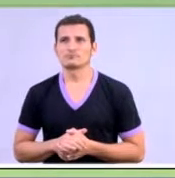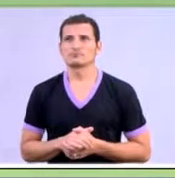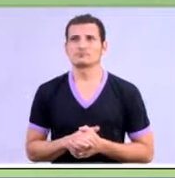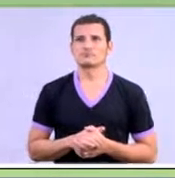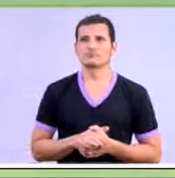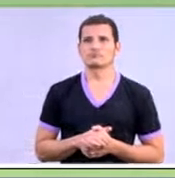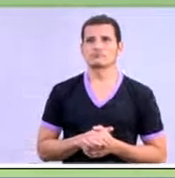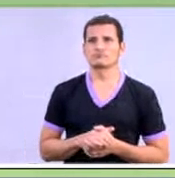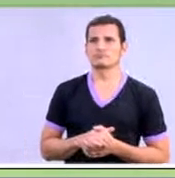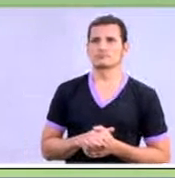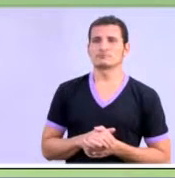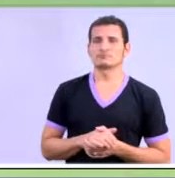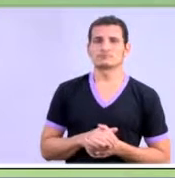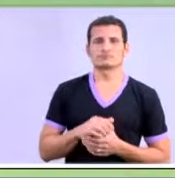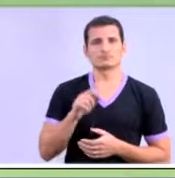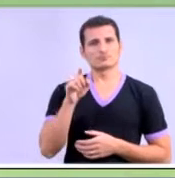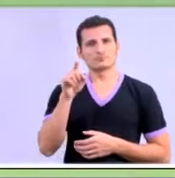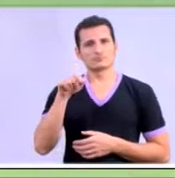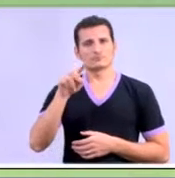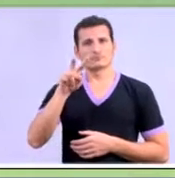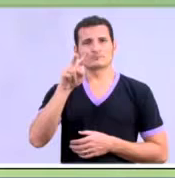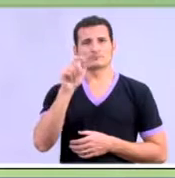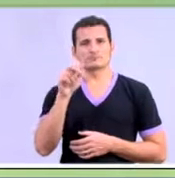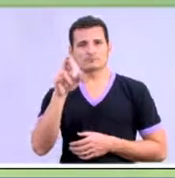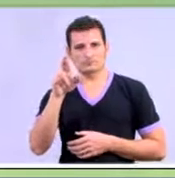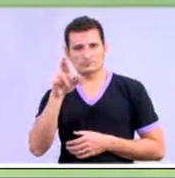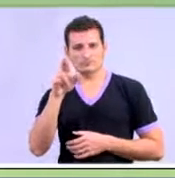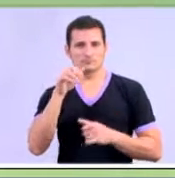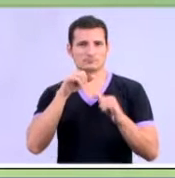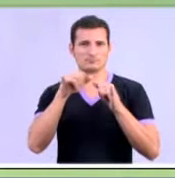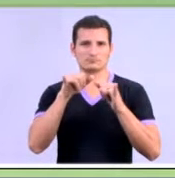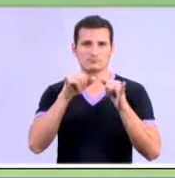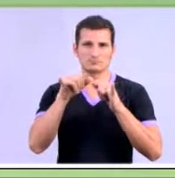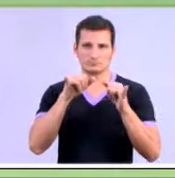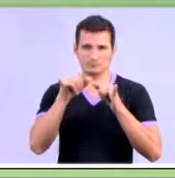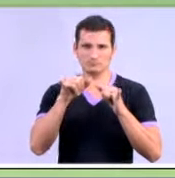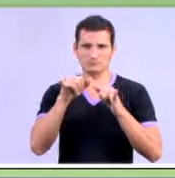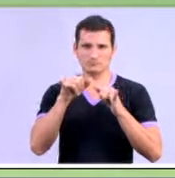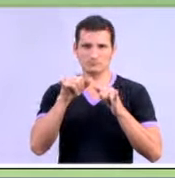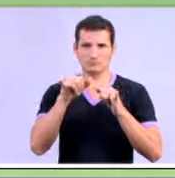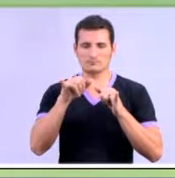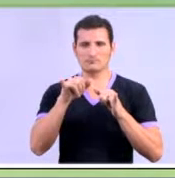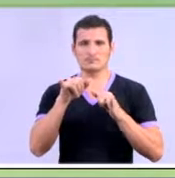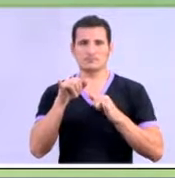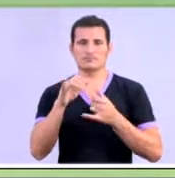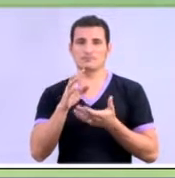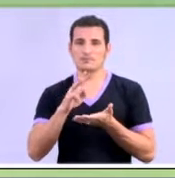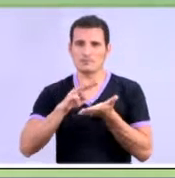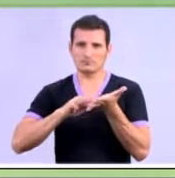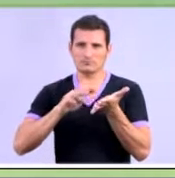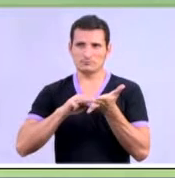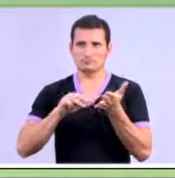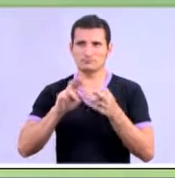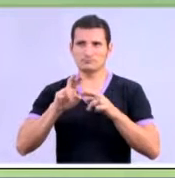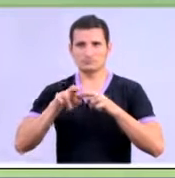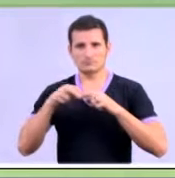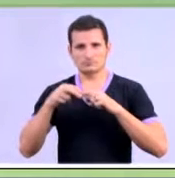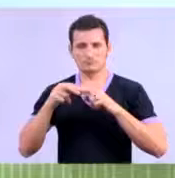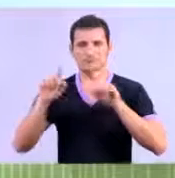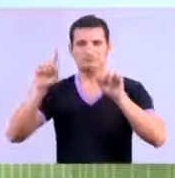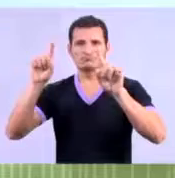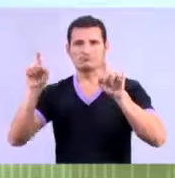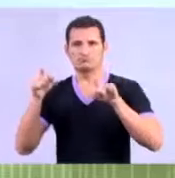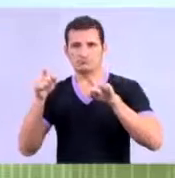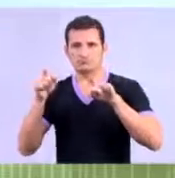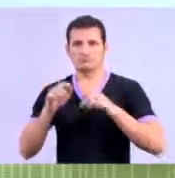são do que variáveis, informações que são passadas ao método. Por isso a gente coloca entre parênteses todas as informações